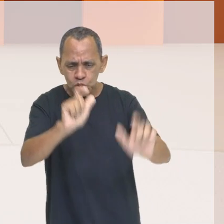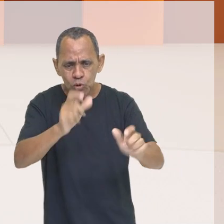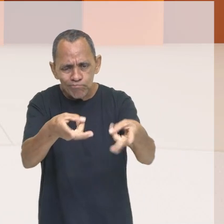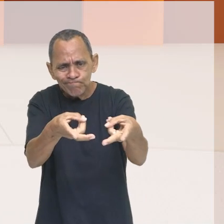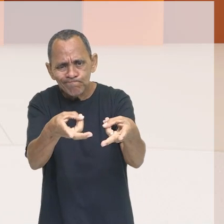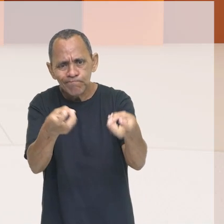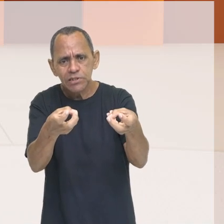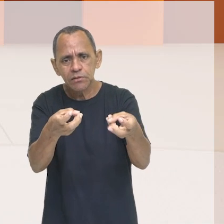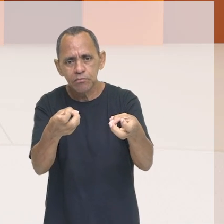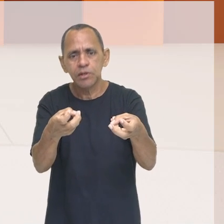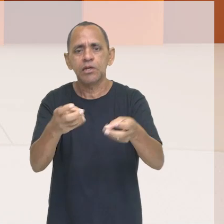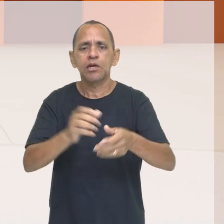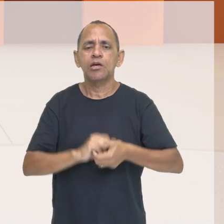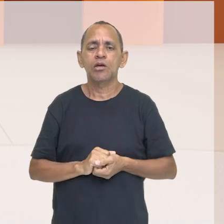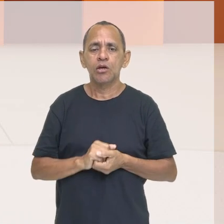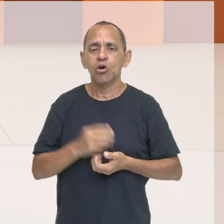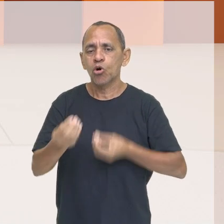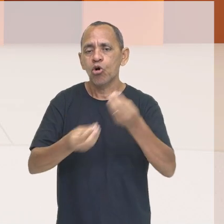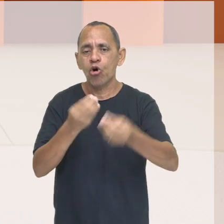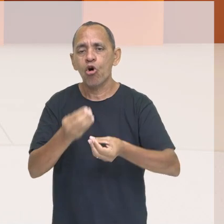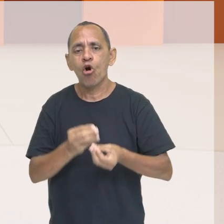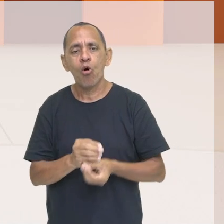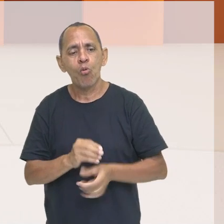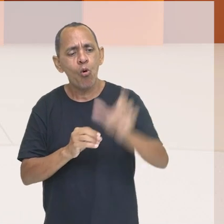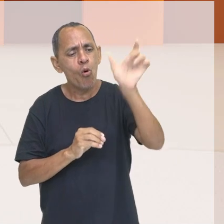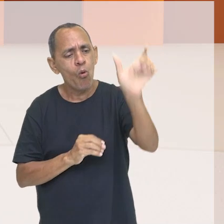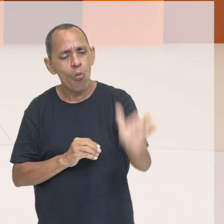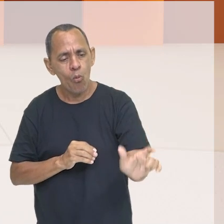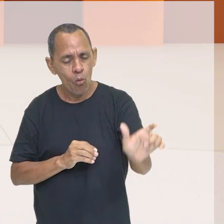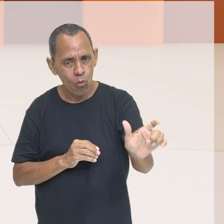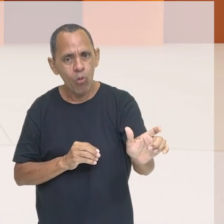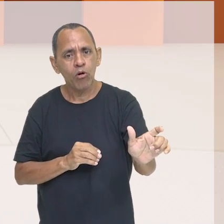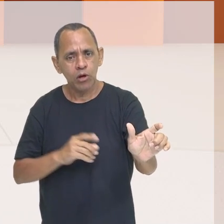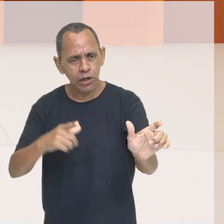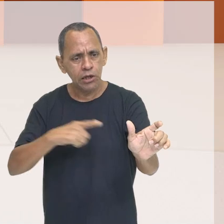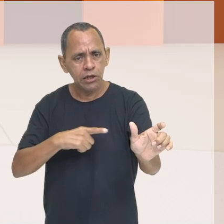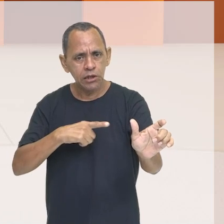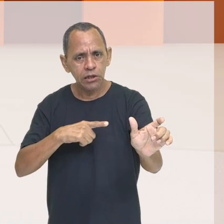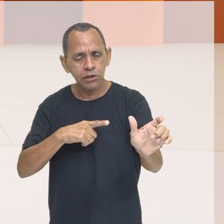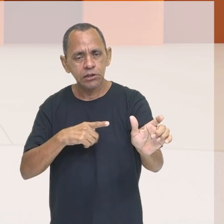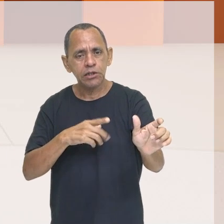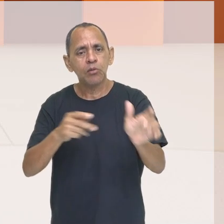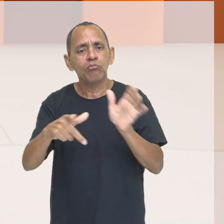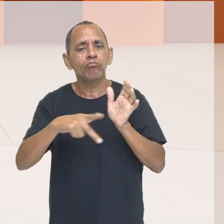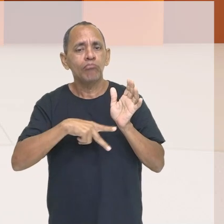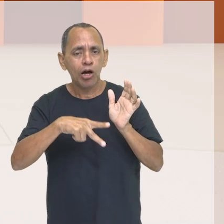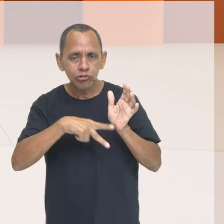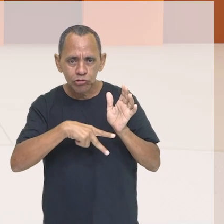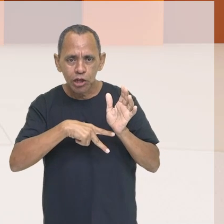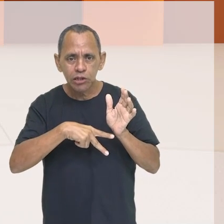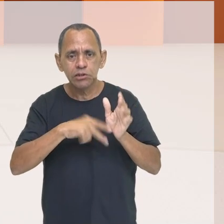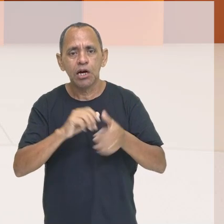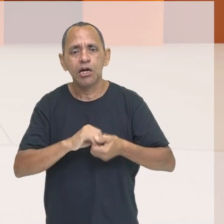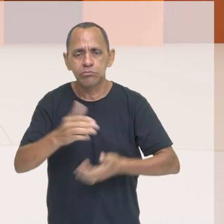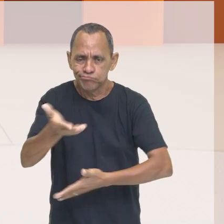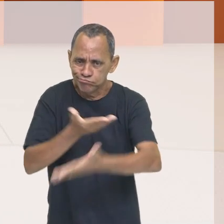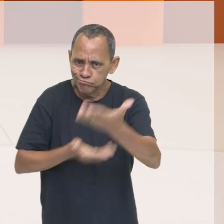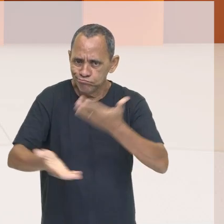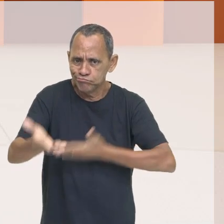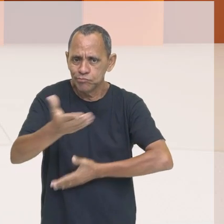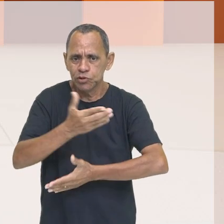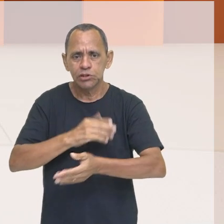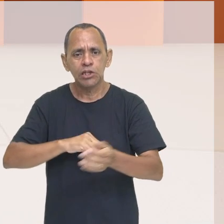perceber como ser possuidor de suas particularidades, a serem socializadas com os demais membros